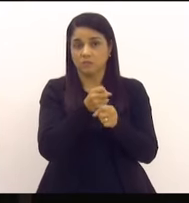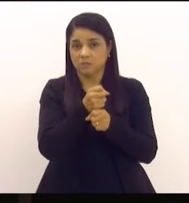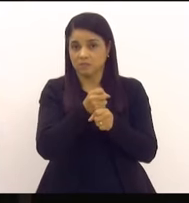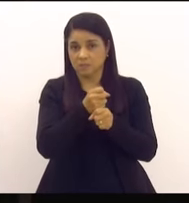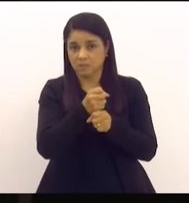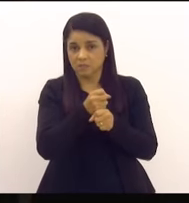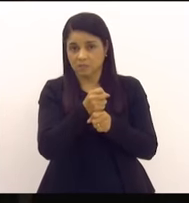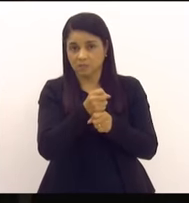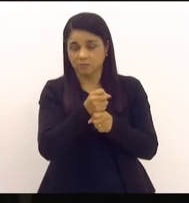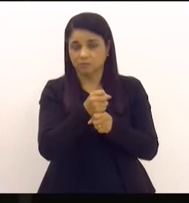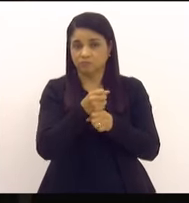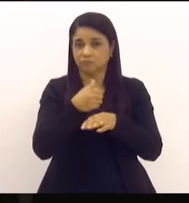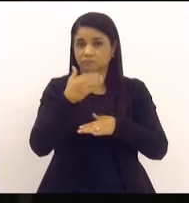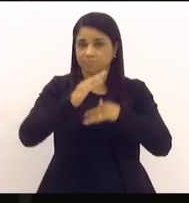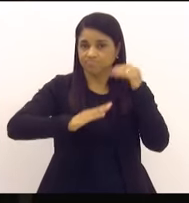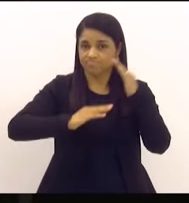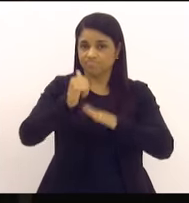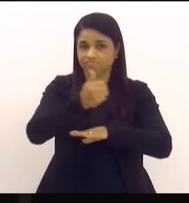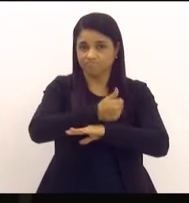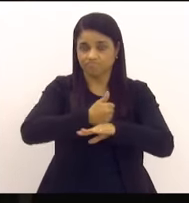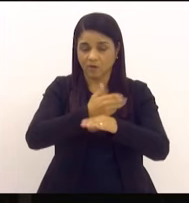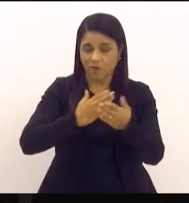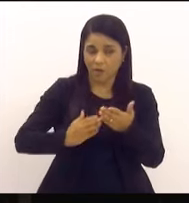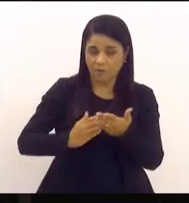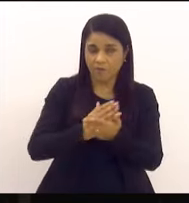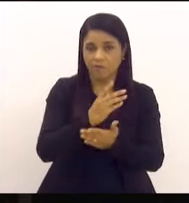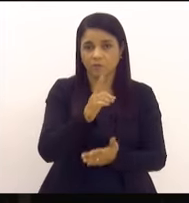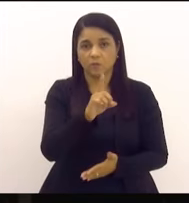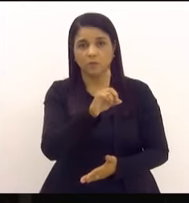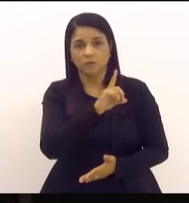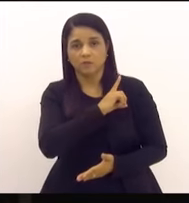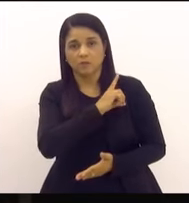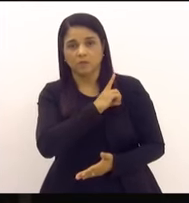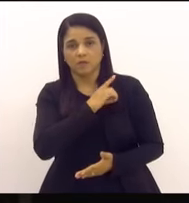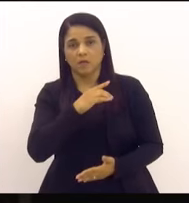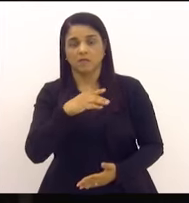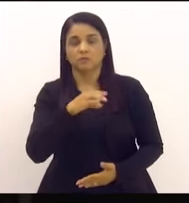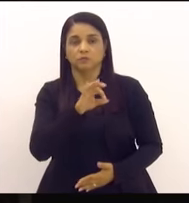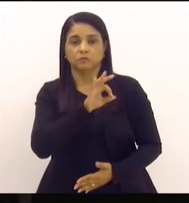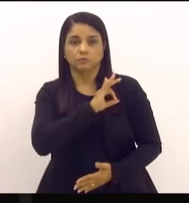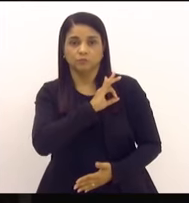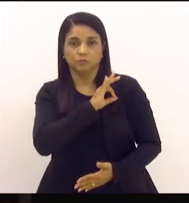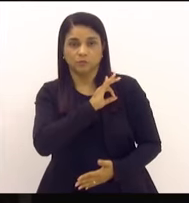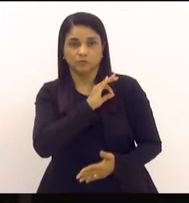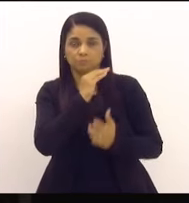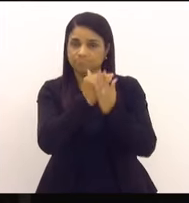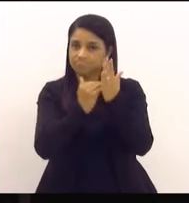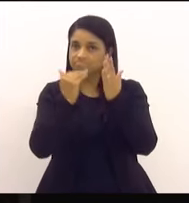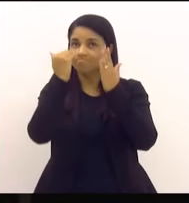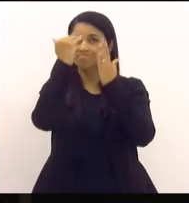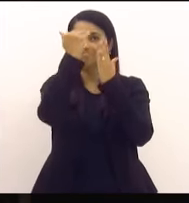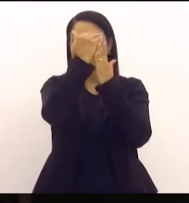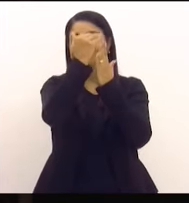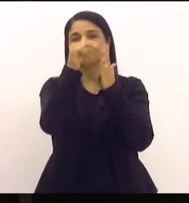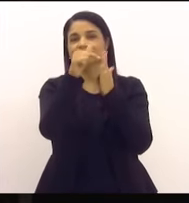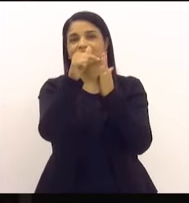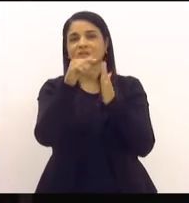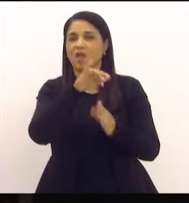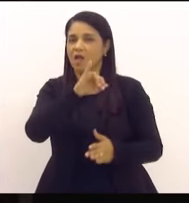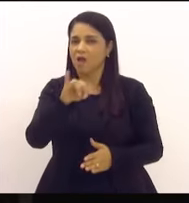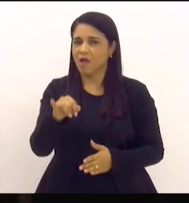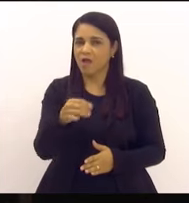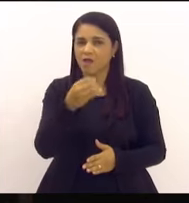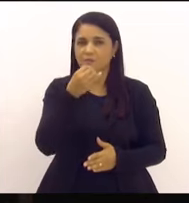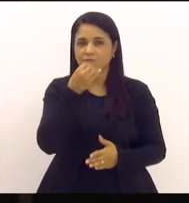para, uma vez aprovado no concurso de delegado de polícia, chegando ao último estágio da carreira, aproveitar o seu tempo enquanto tira e